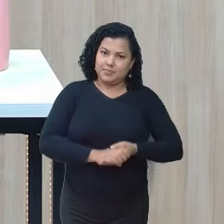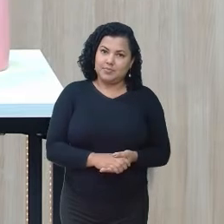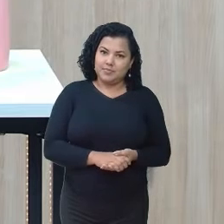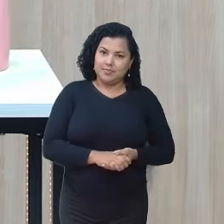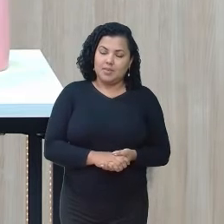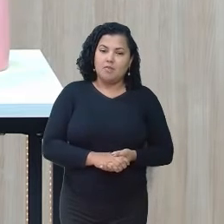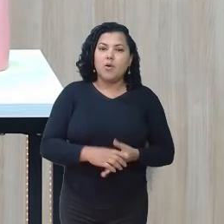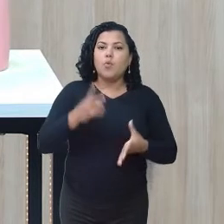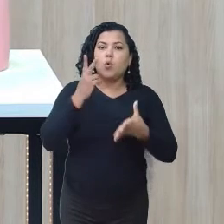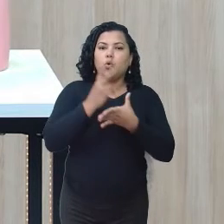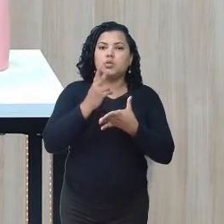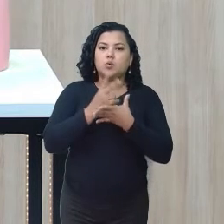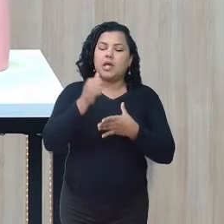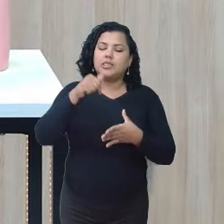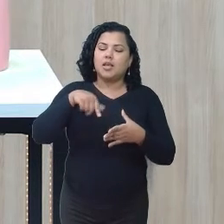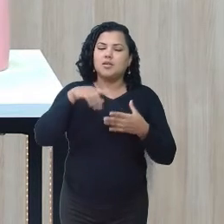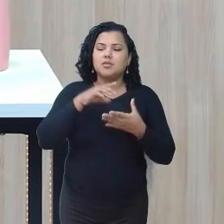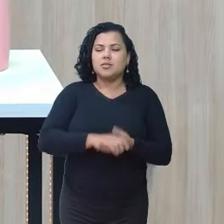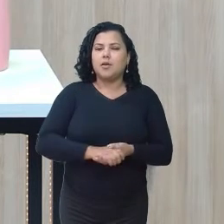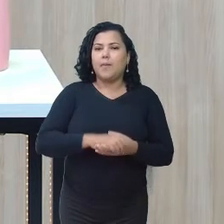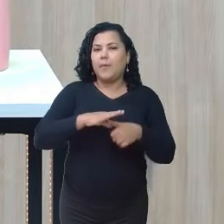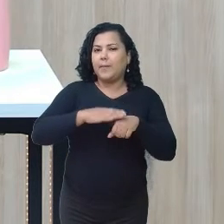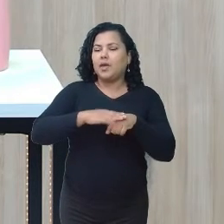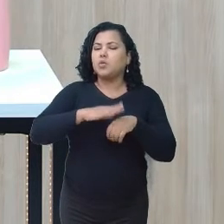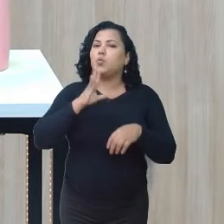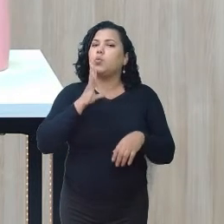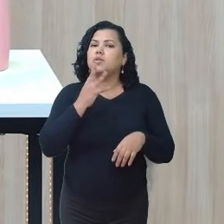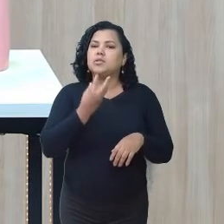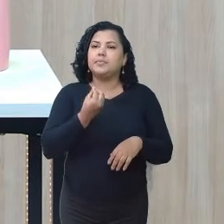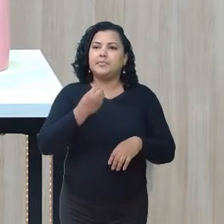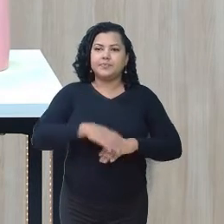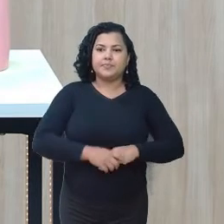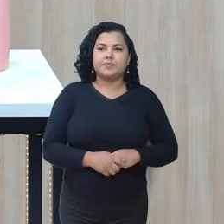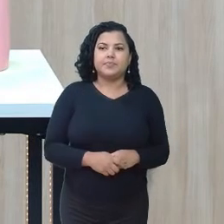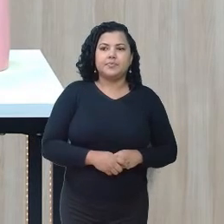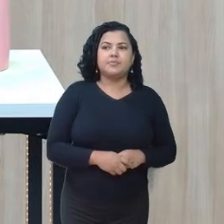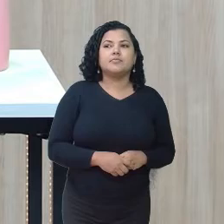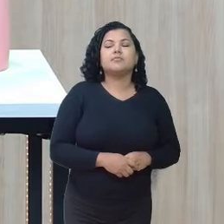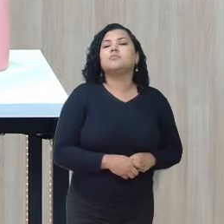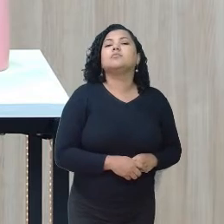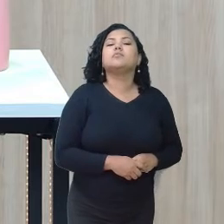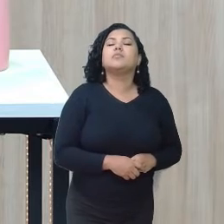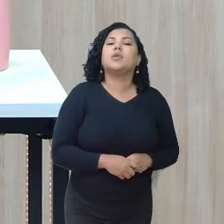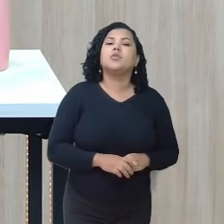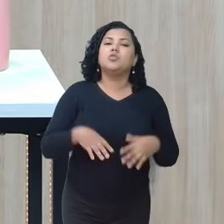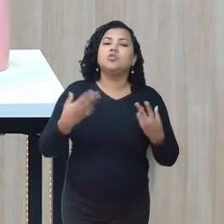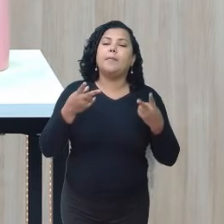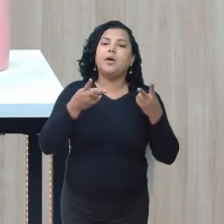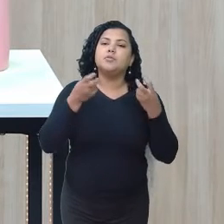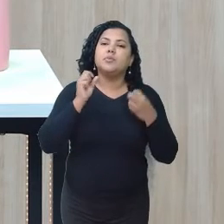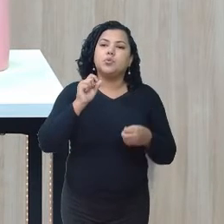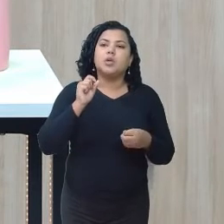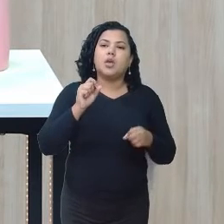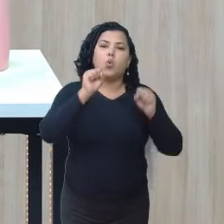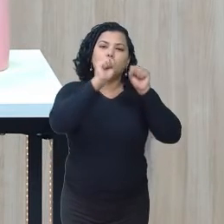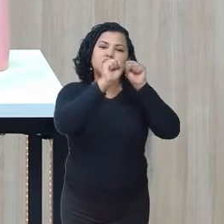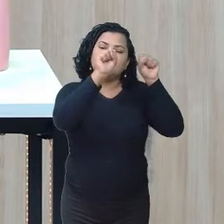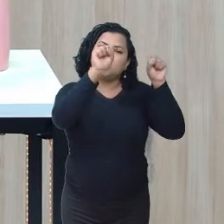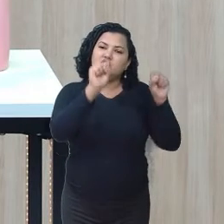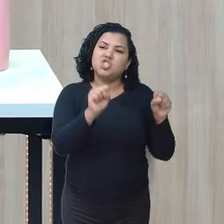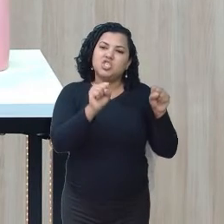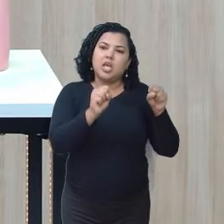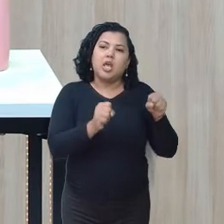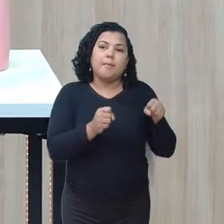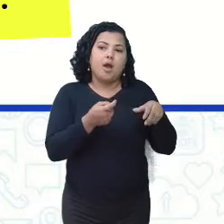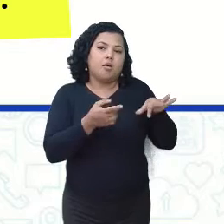vamos continuar nessa viagem do conhecimento. Então aqui nós estamos vendo o sistema